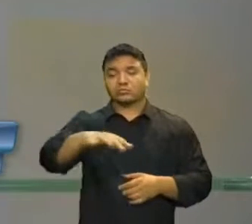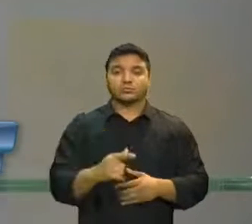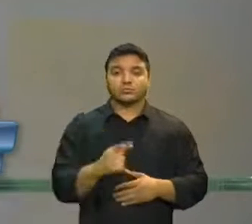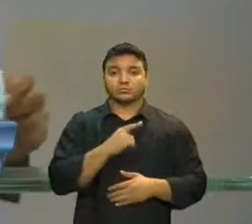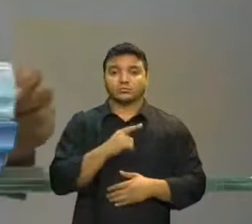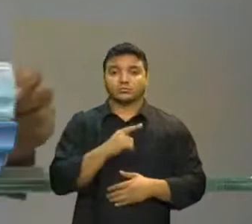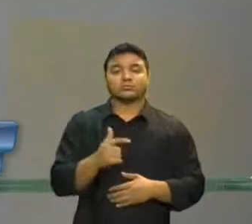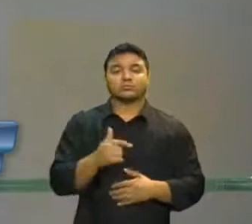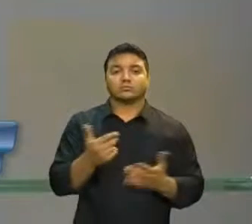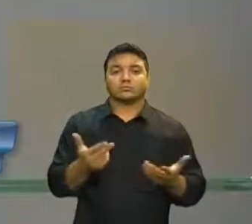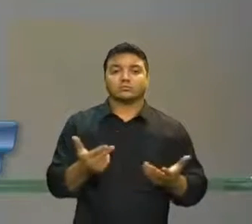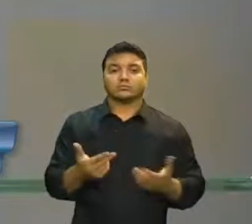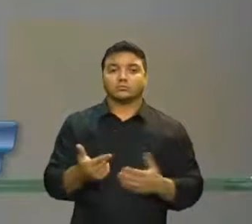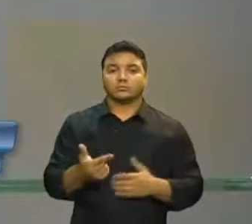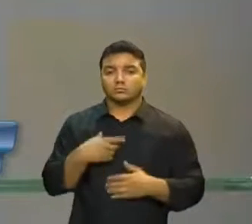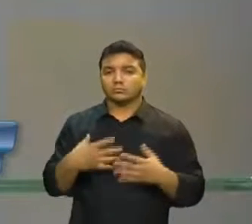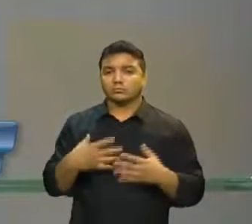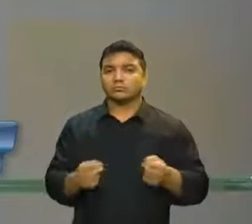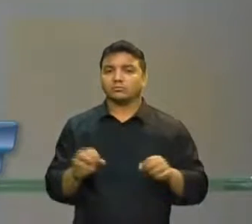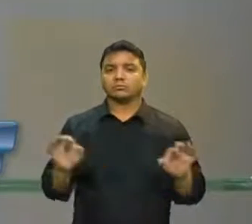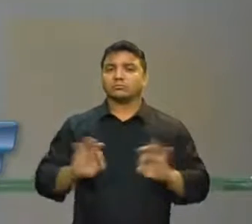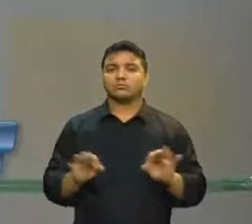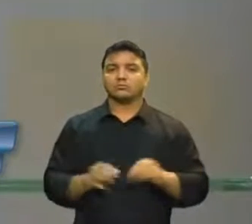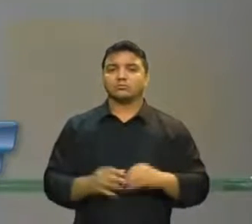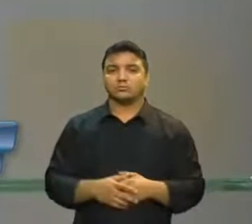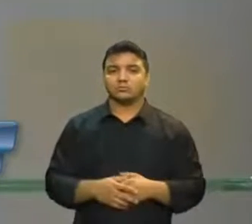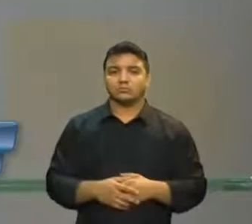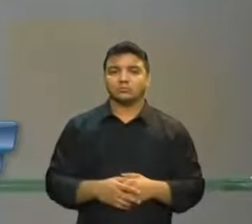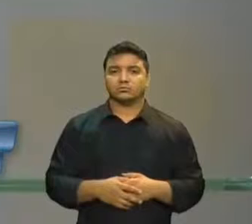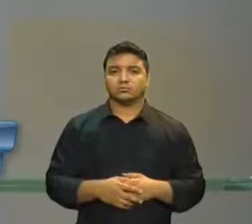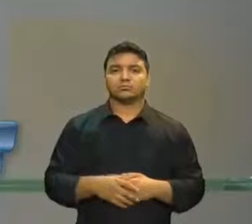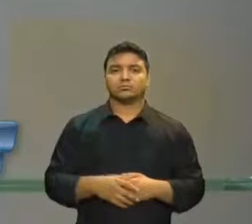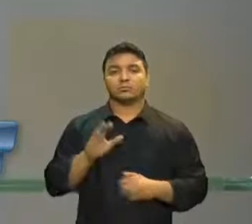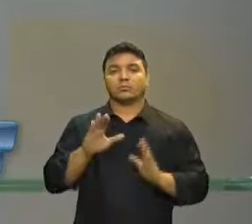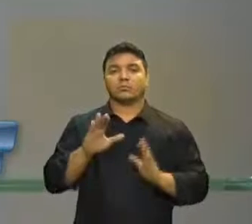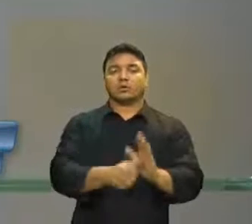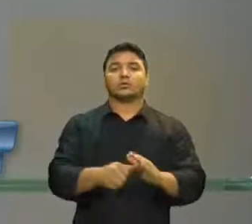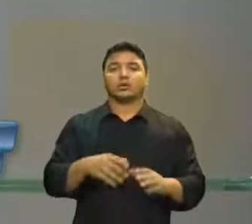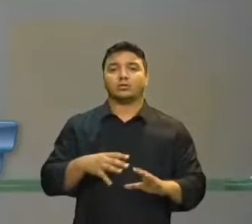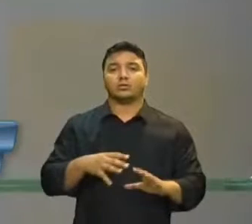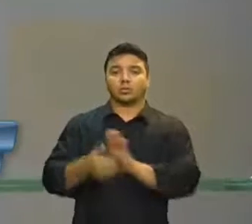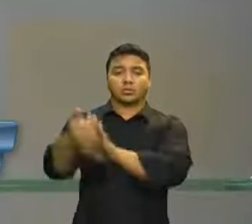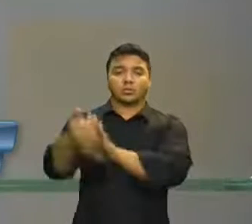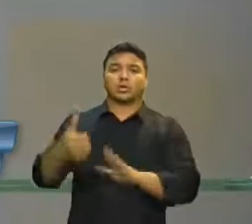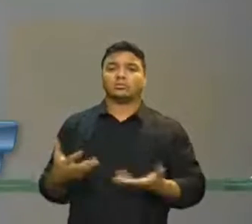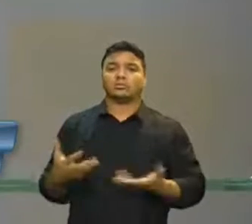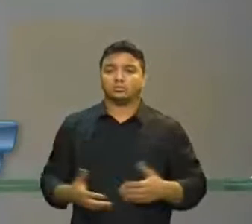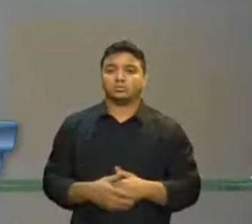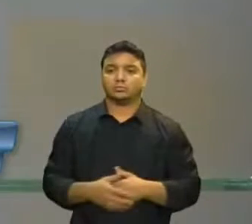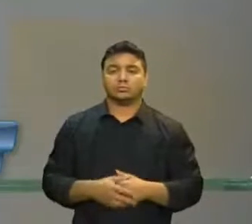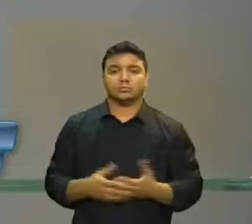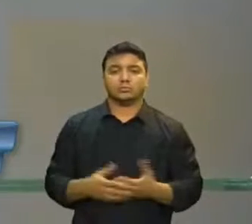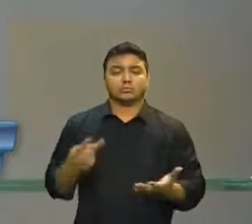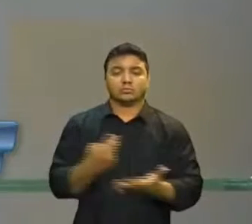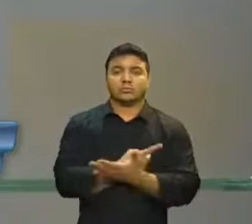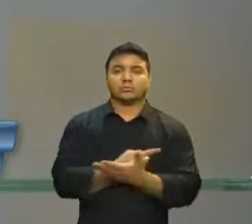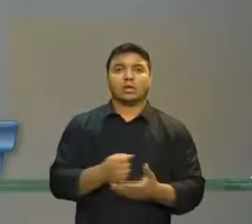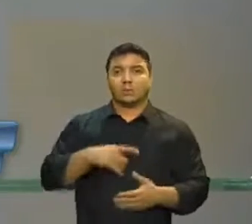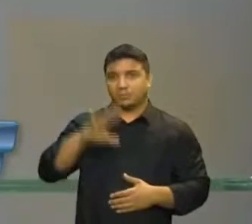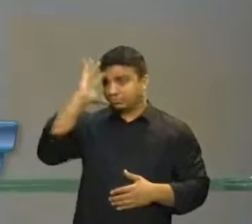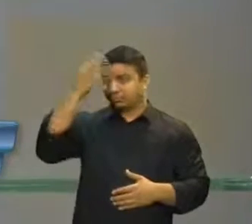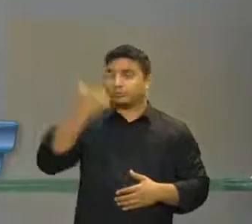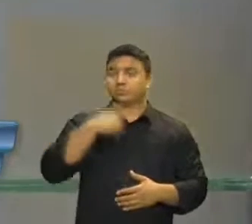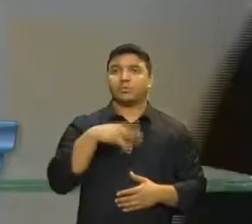não aceitam isso fosse assaltado, sequestrado. Então, no instante, eles dariam